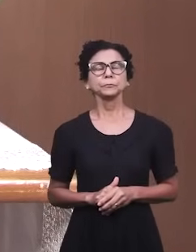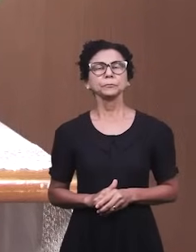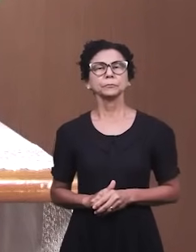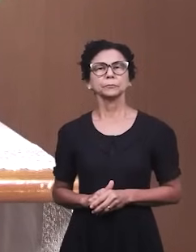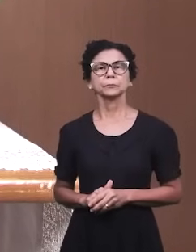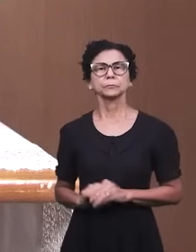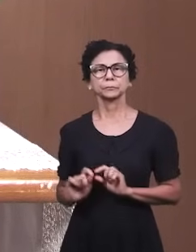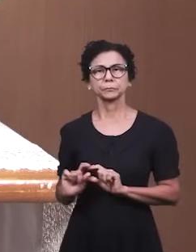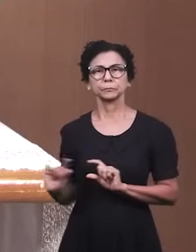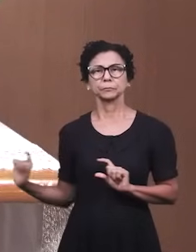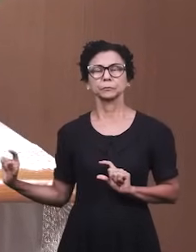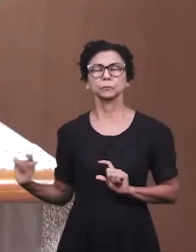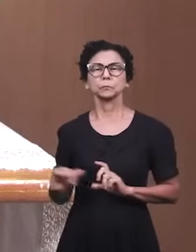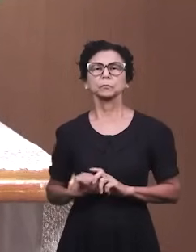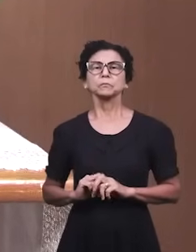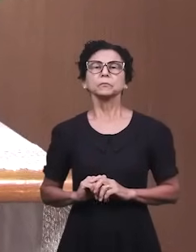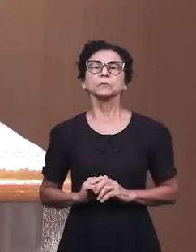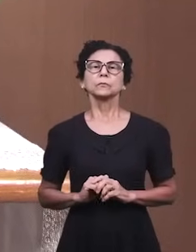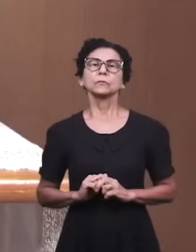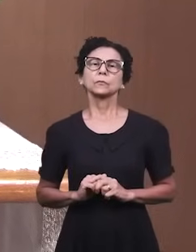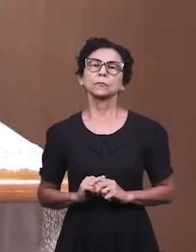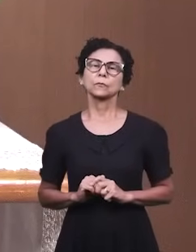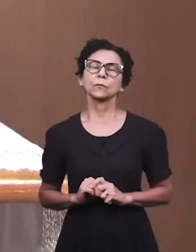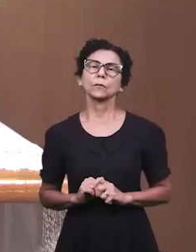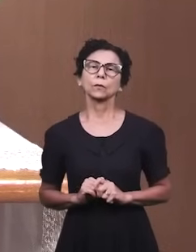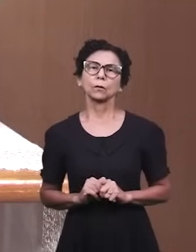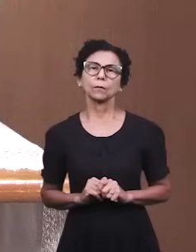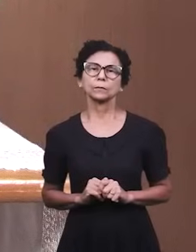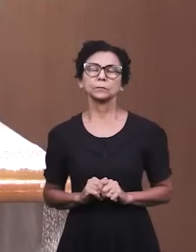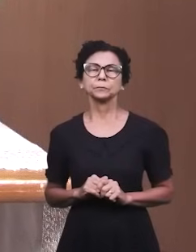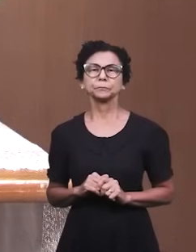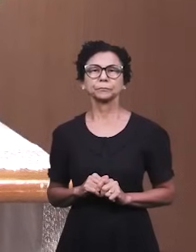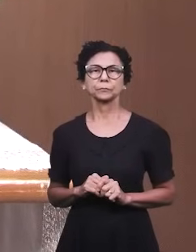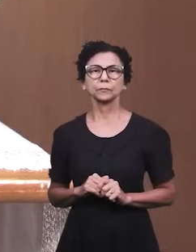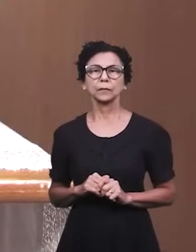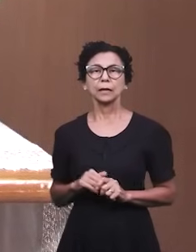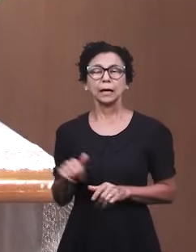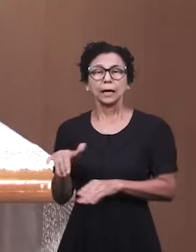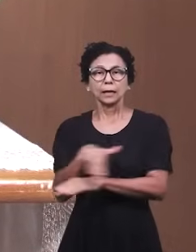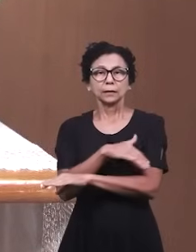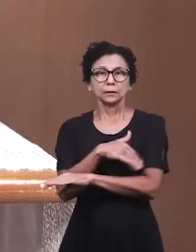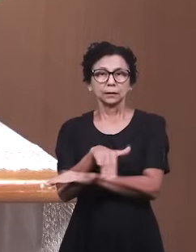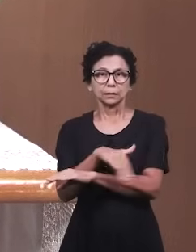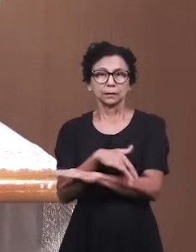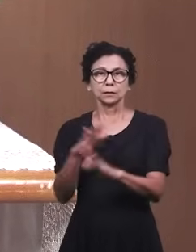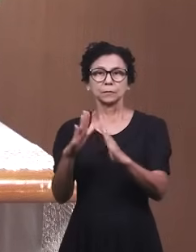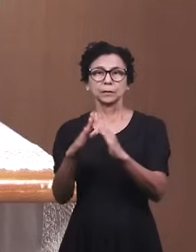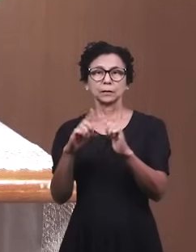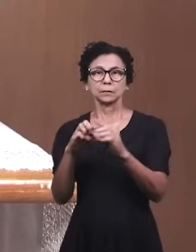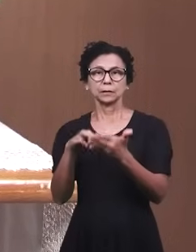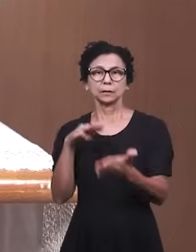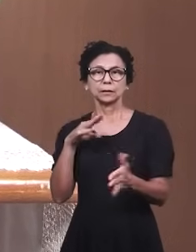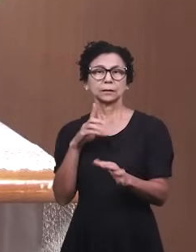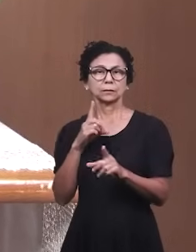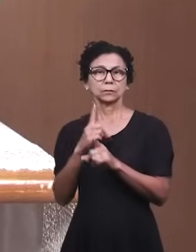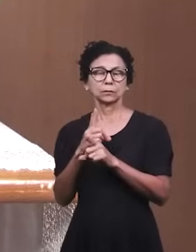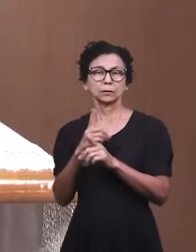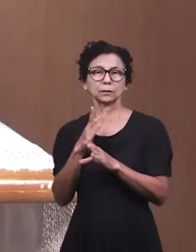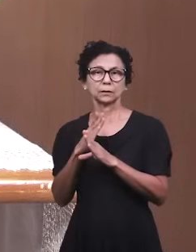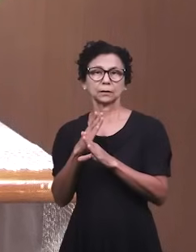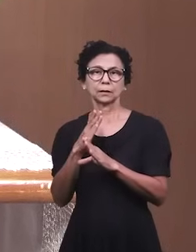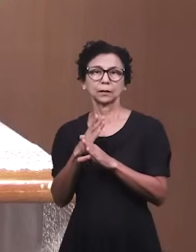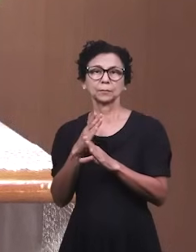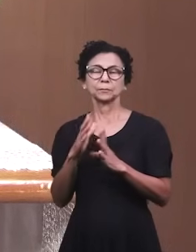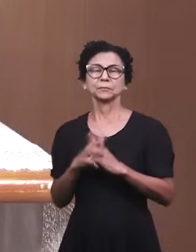tela para que você possa encontrar uma igreja que está Maranata mais próximo do seu lar. E